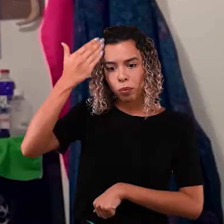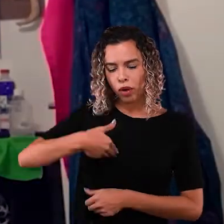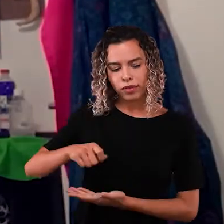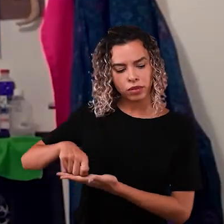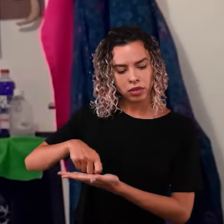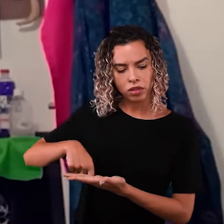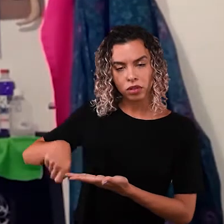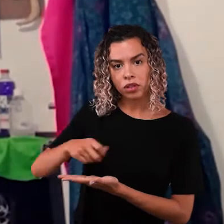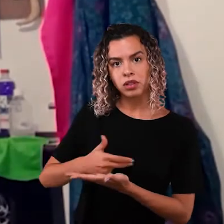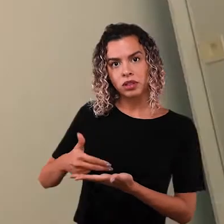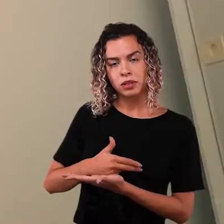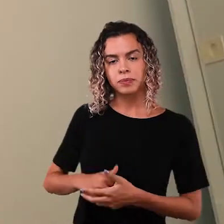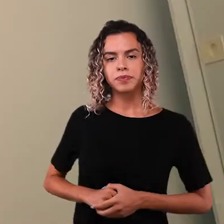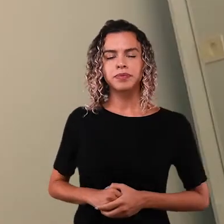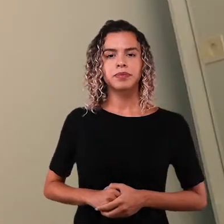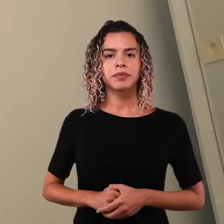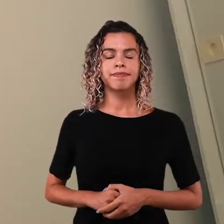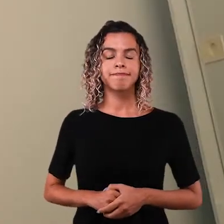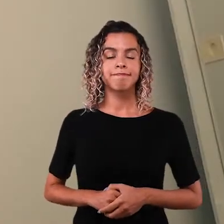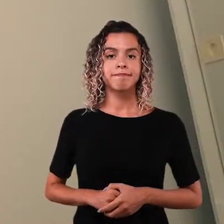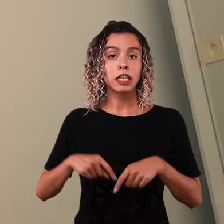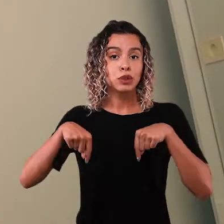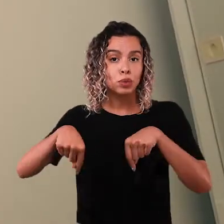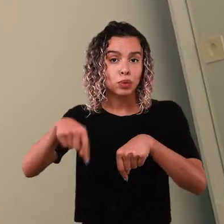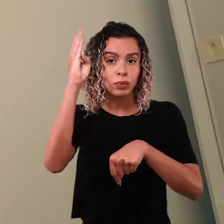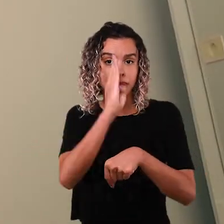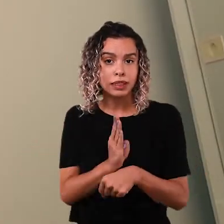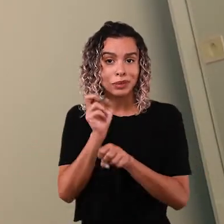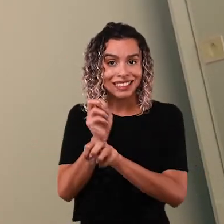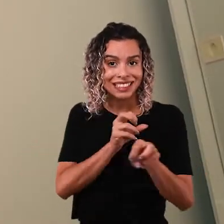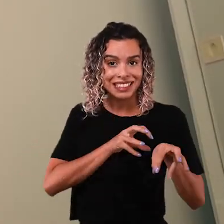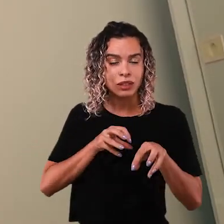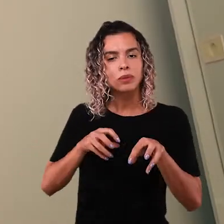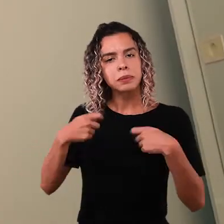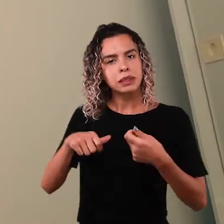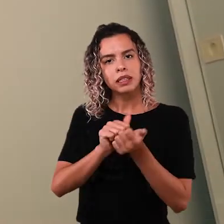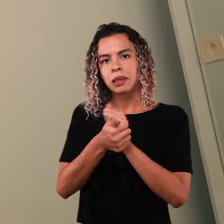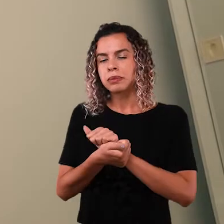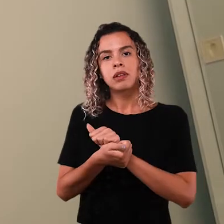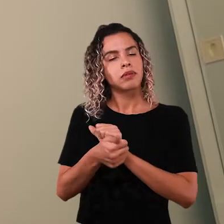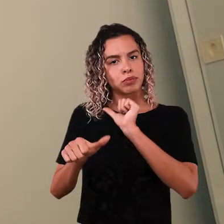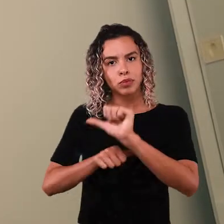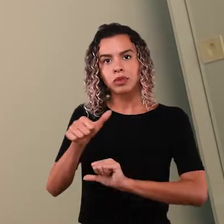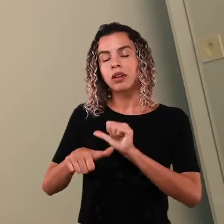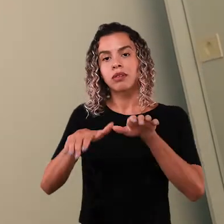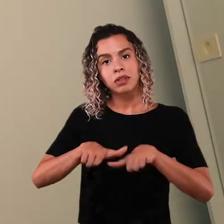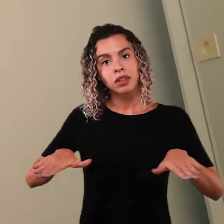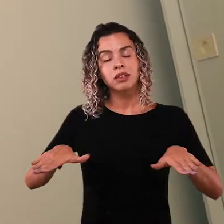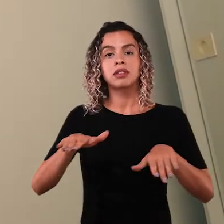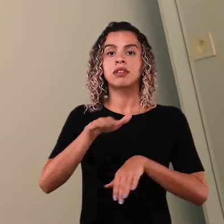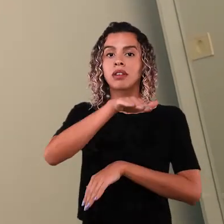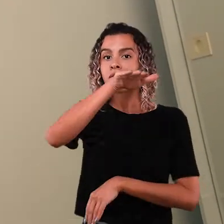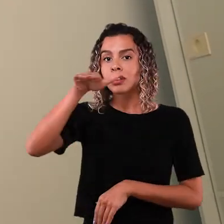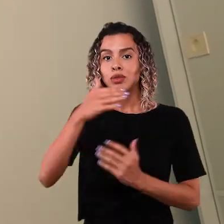que eu estava desenhando e olhando. Poliana. A estrutura de ensino do Brasil, ela precisa ser adaptada para crianças